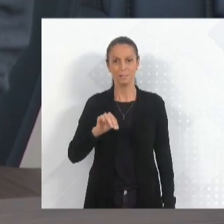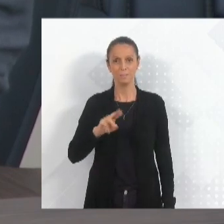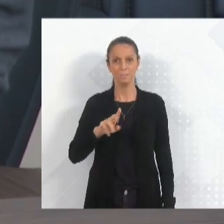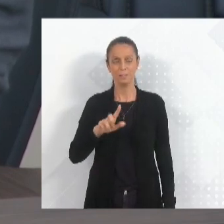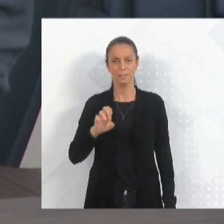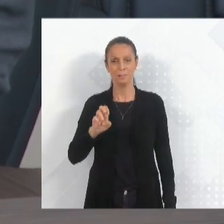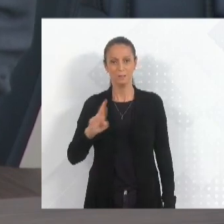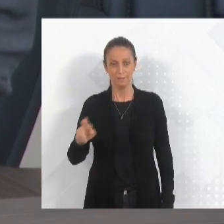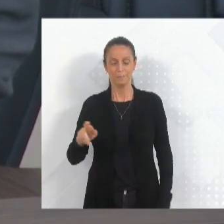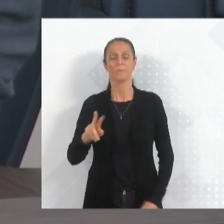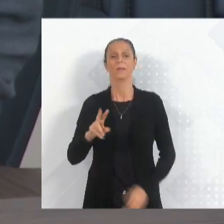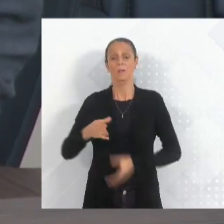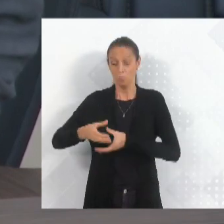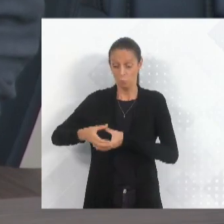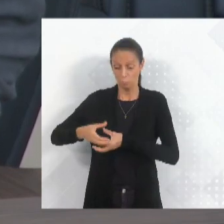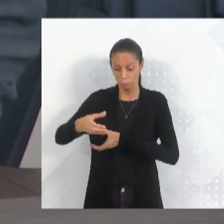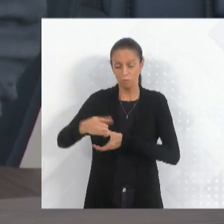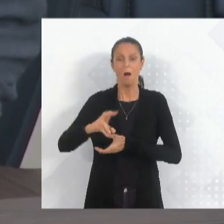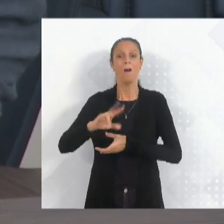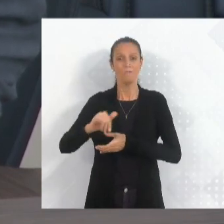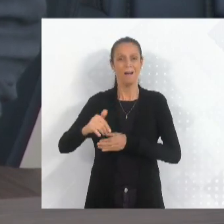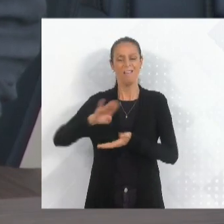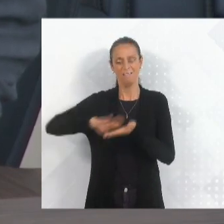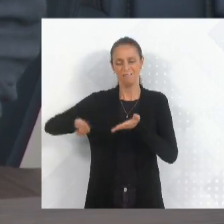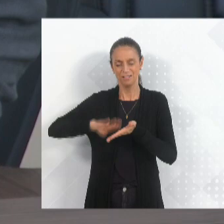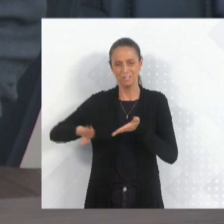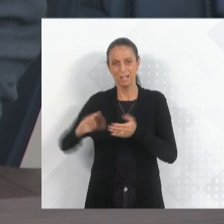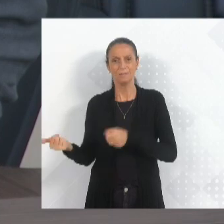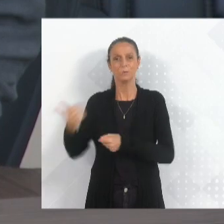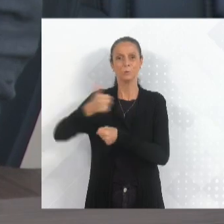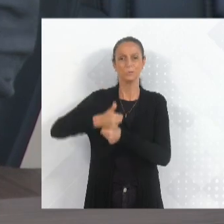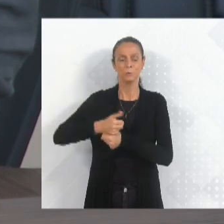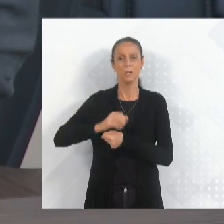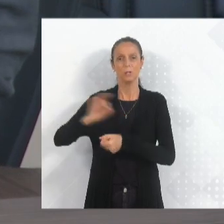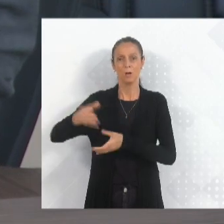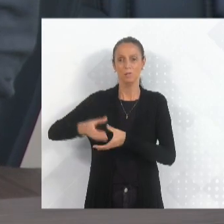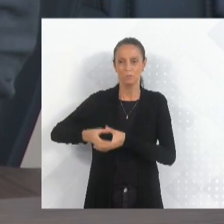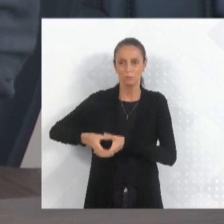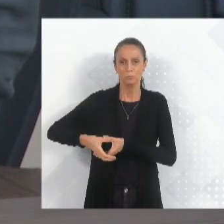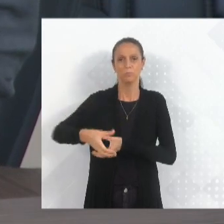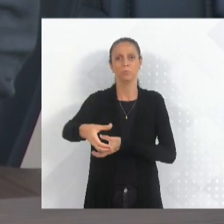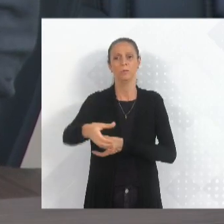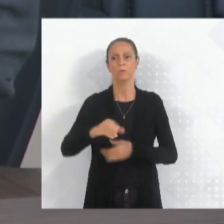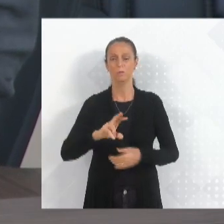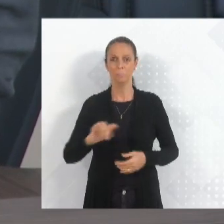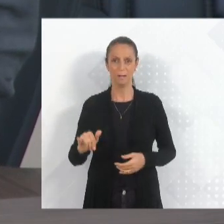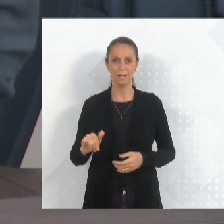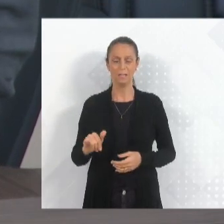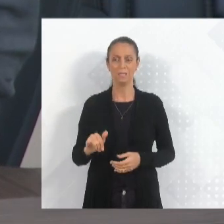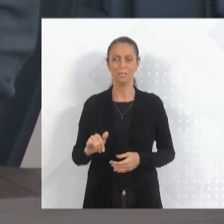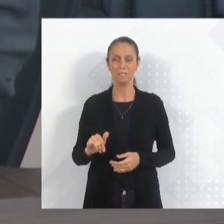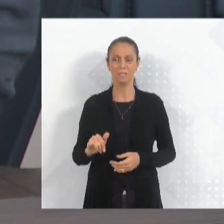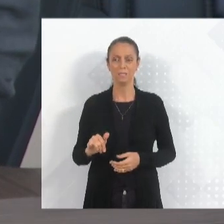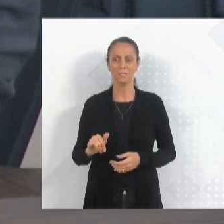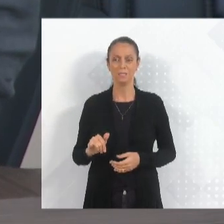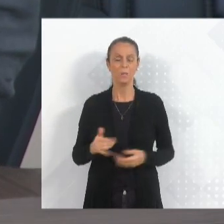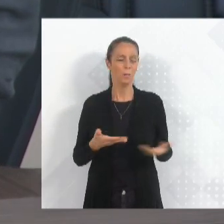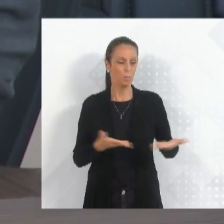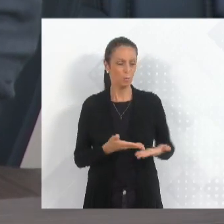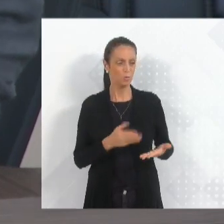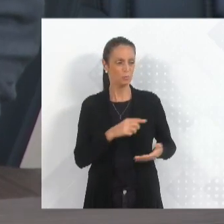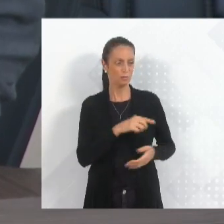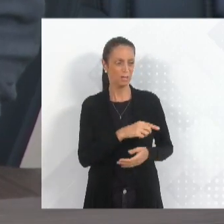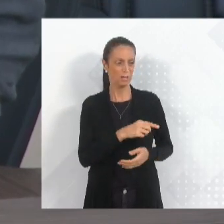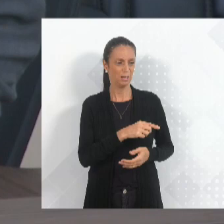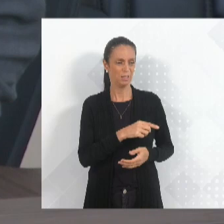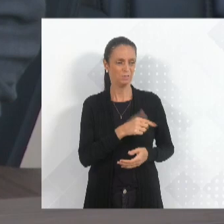da tubulação. A tubulação vai ser de 200, né, Wilson? Hoje é de quanto? Então,